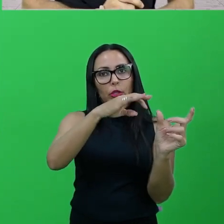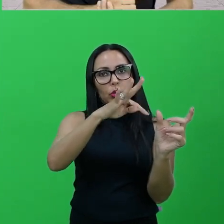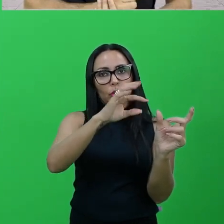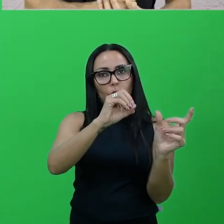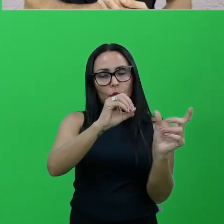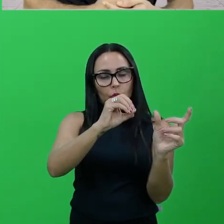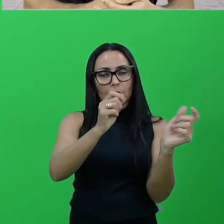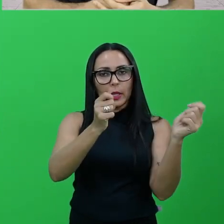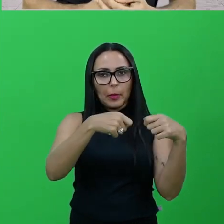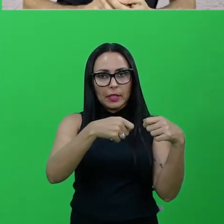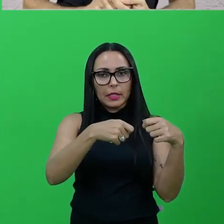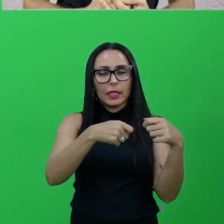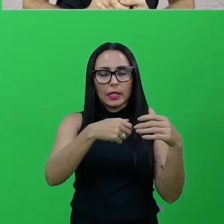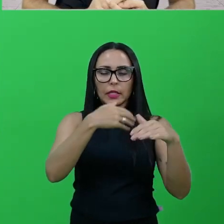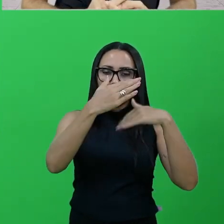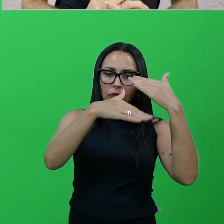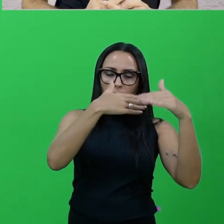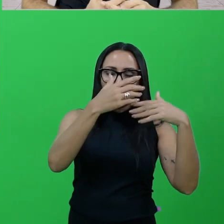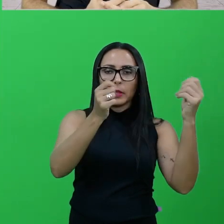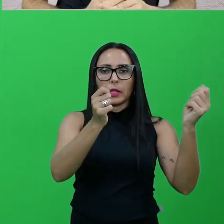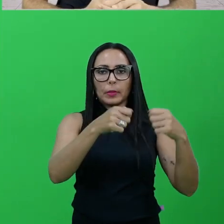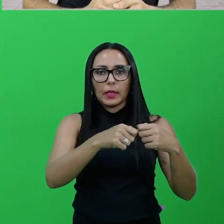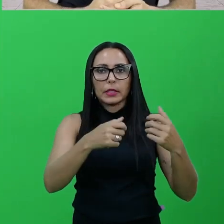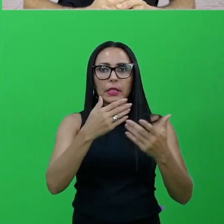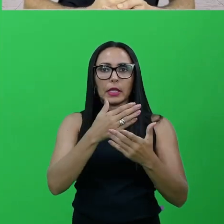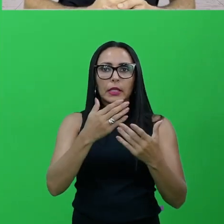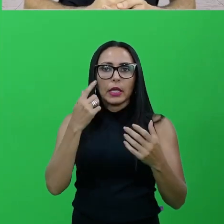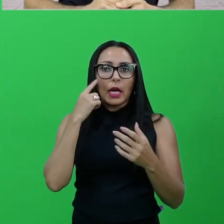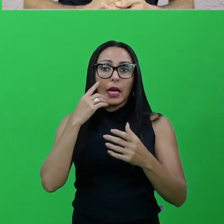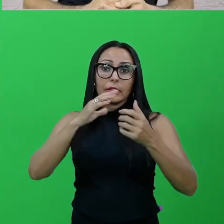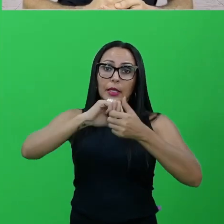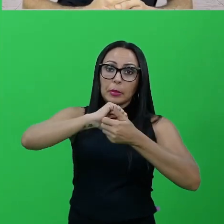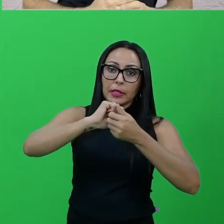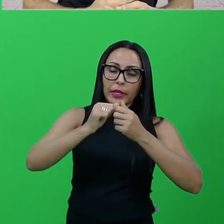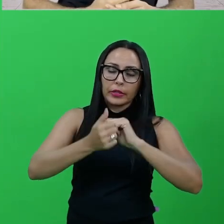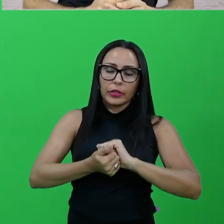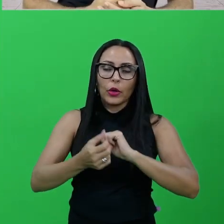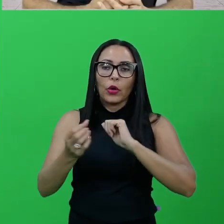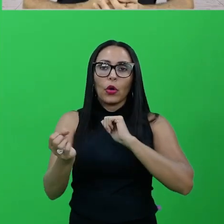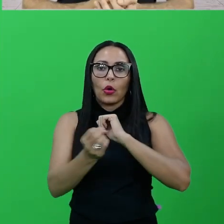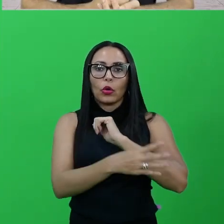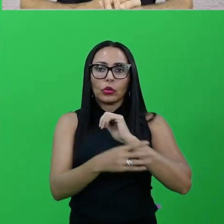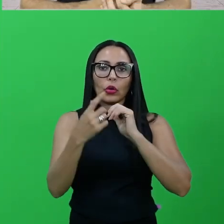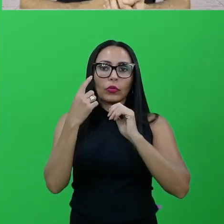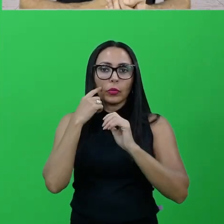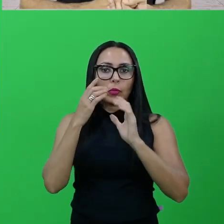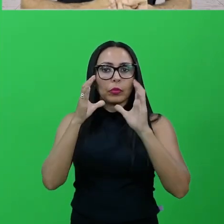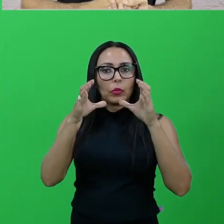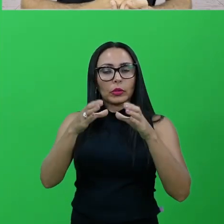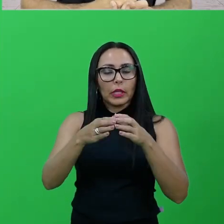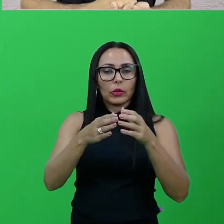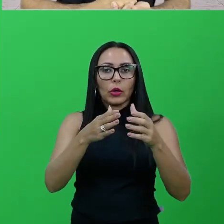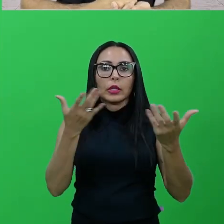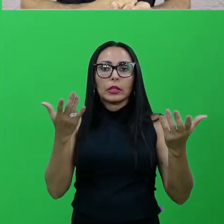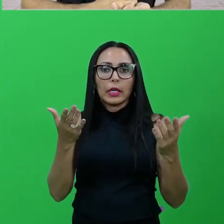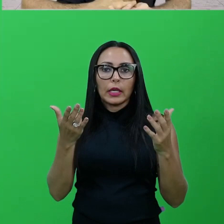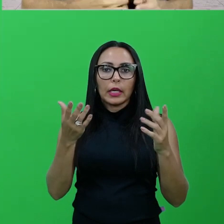de Inovação procura ajudar o Estado, né, a adaptar-se aos novos contextos, necessidades e expectativas dos